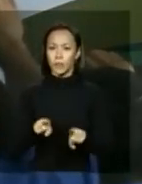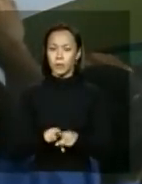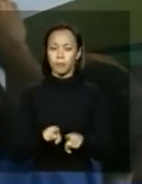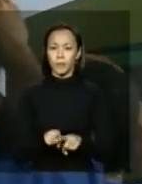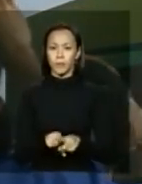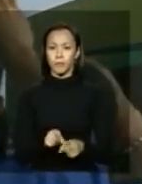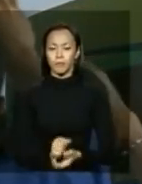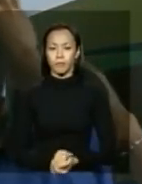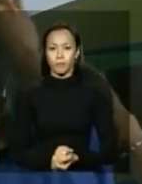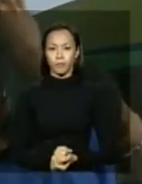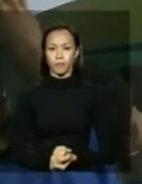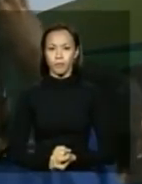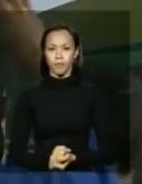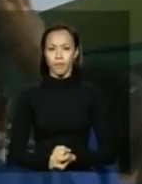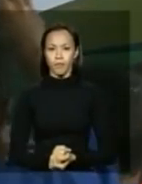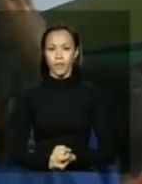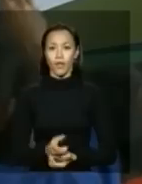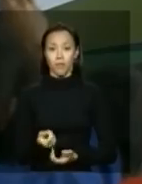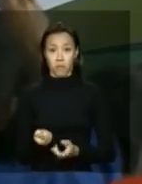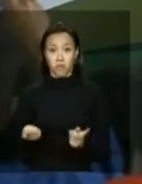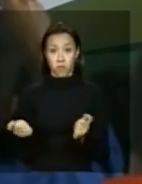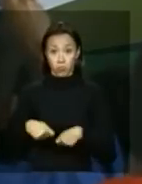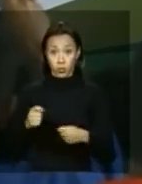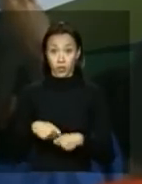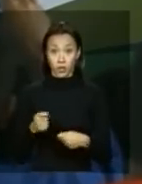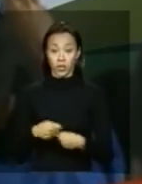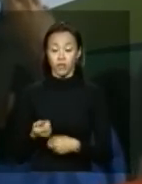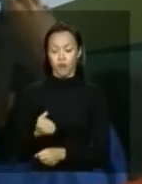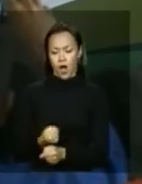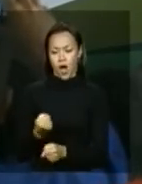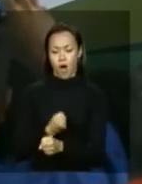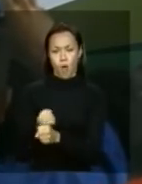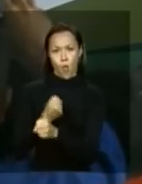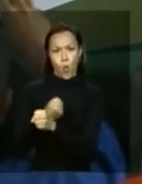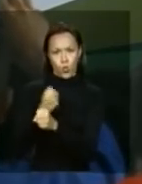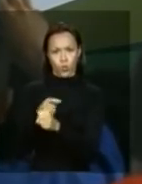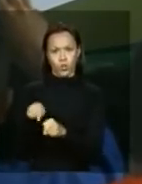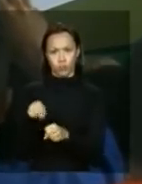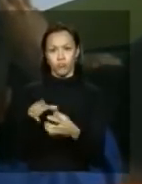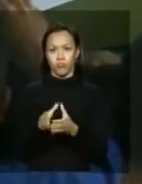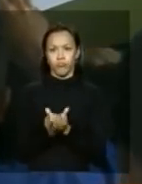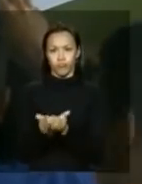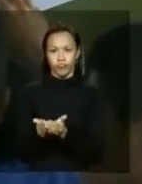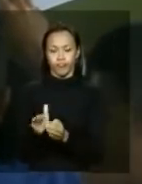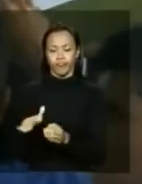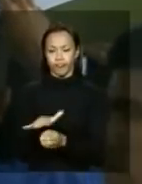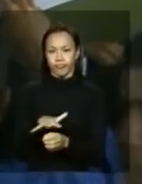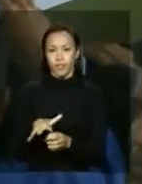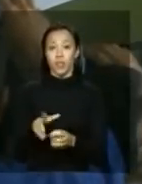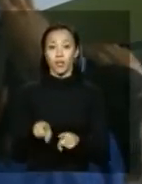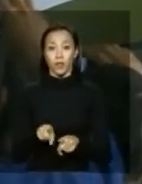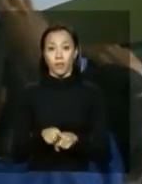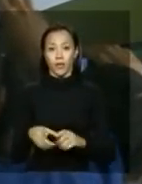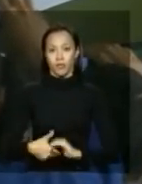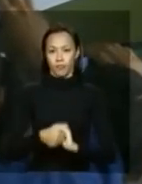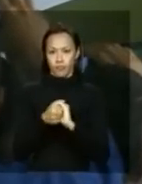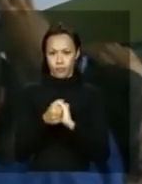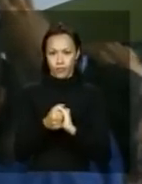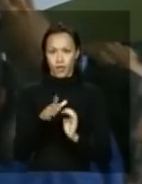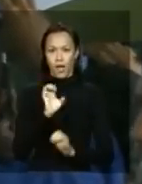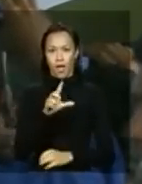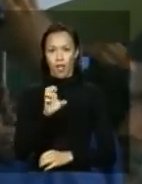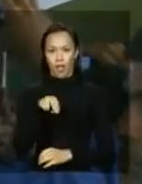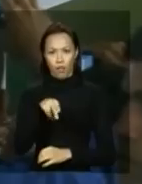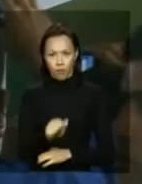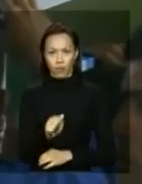também pela viabilidade dessa plataforma. Queria cumprimentar a ministra Helena Chagas.